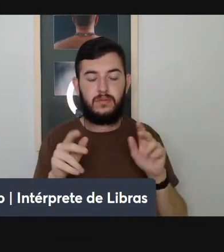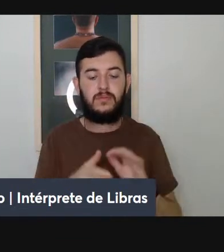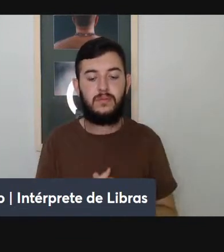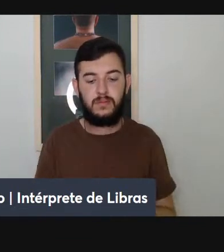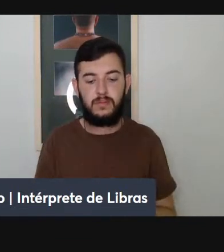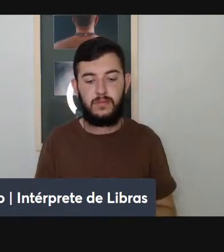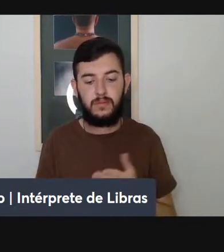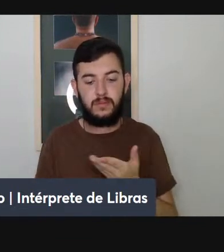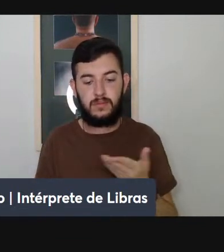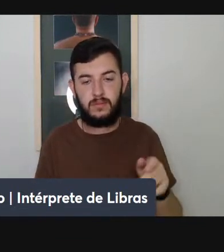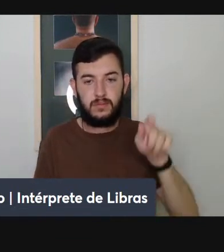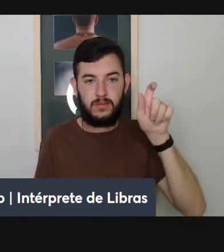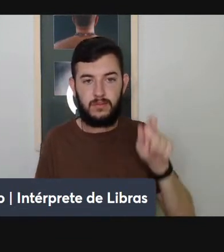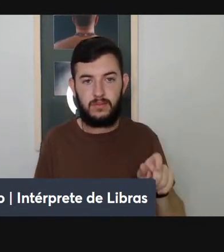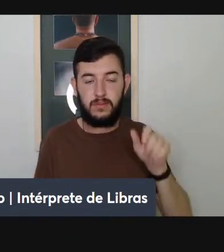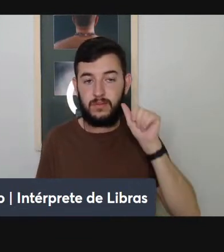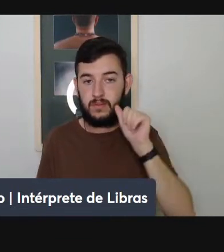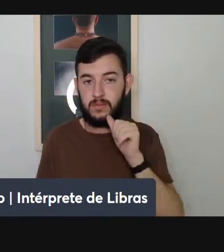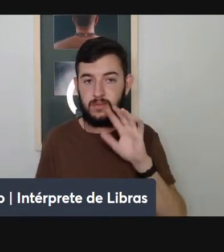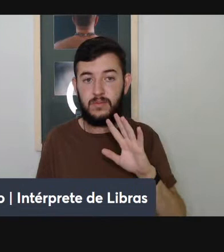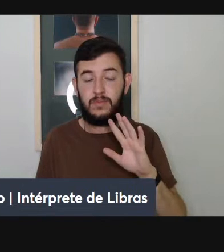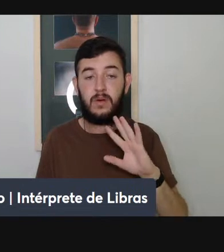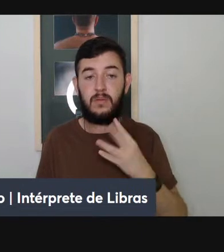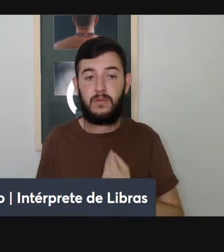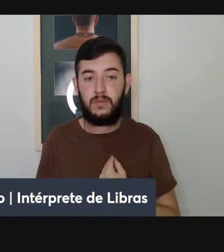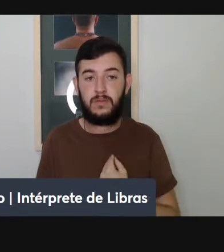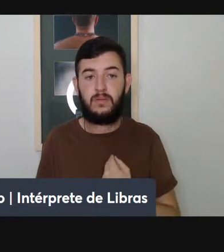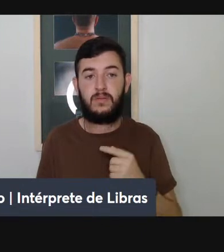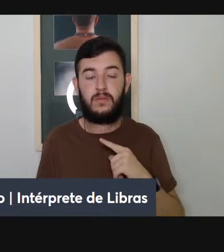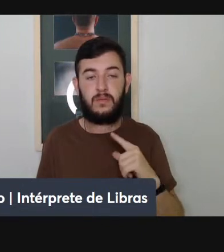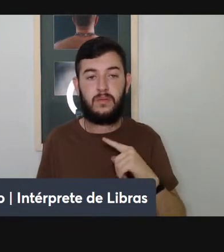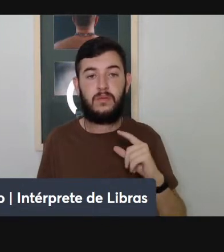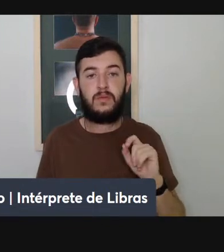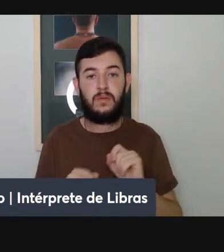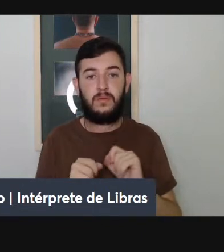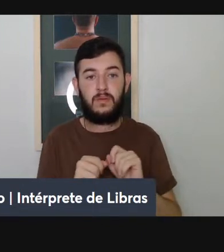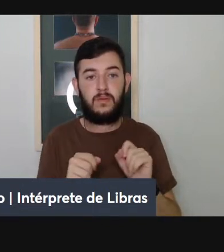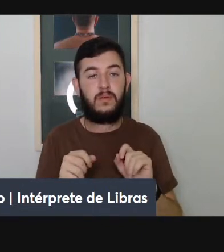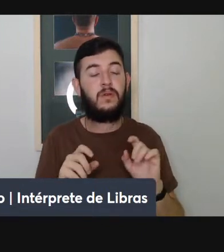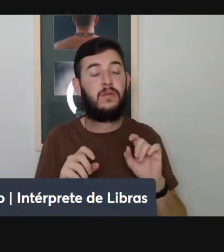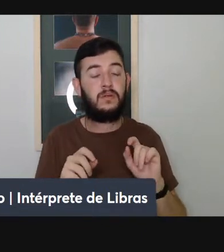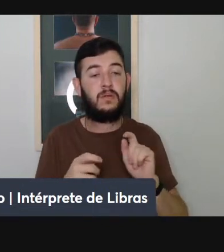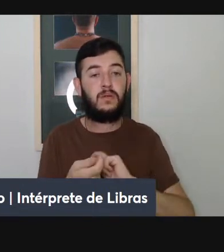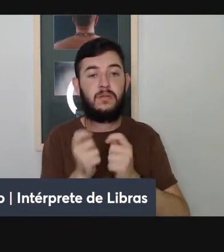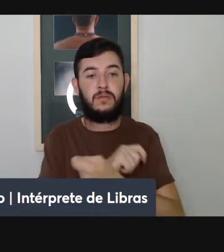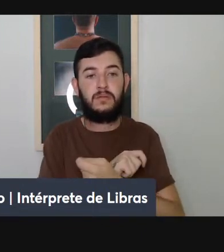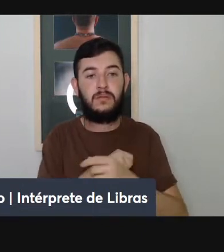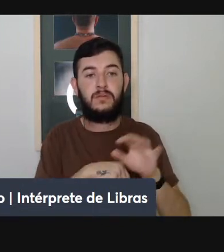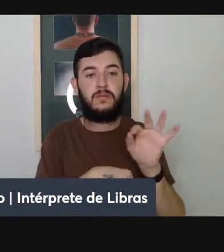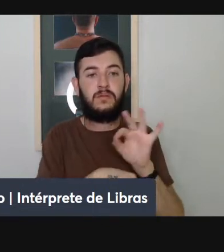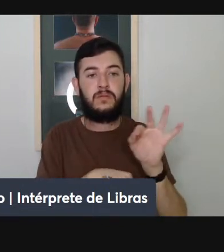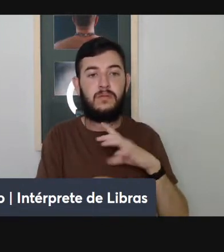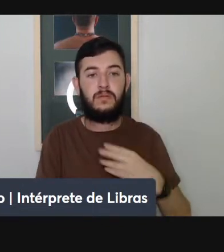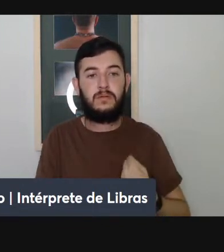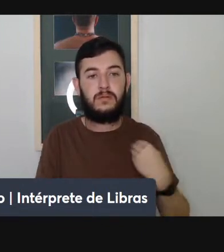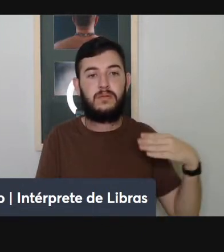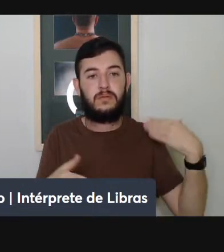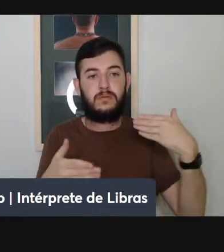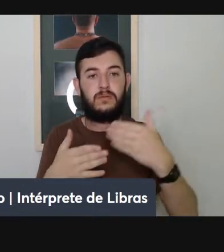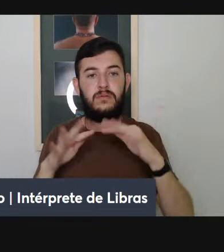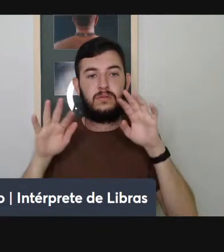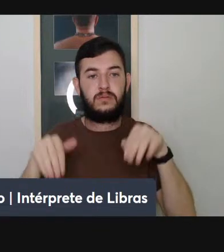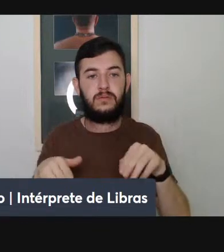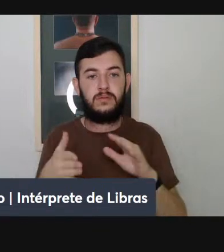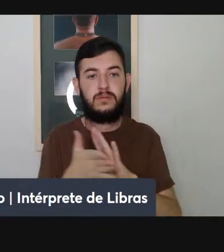Raunin é uma mulher transexual, tendo realizado a transição formal no final da vida. Seus trabalhos iniciais foram